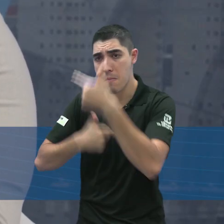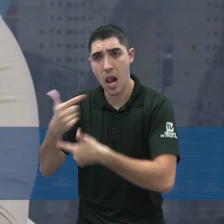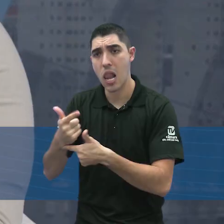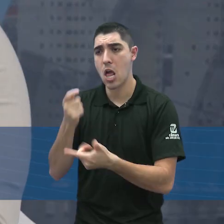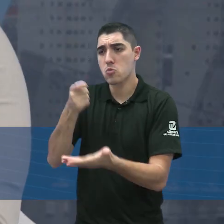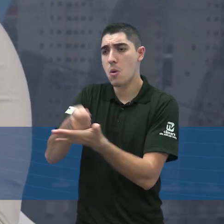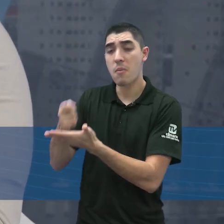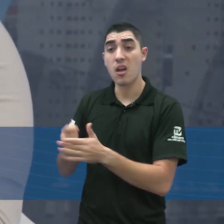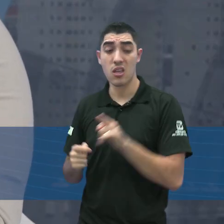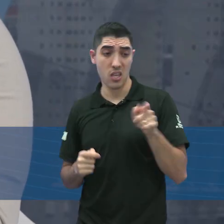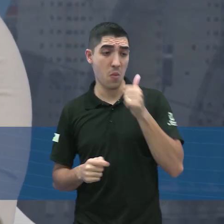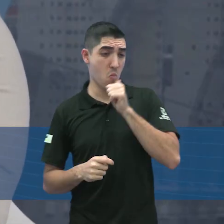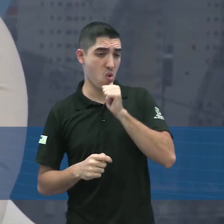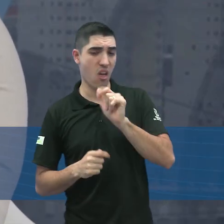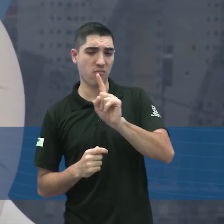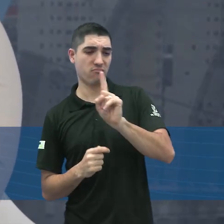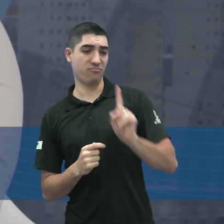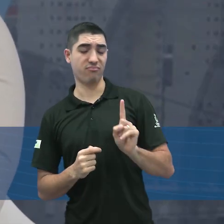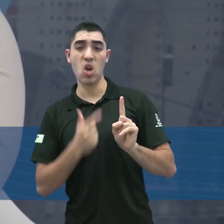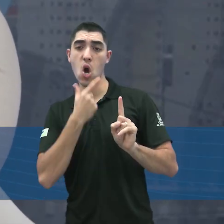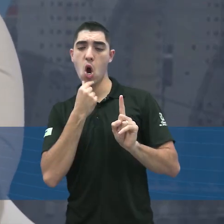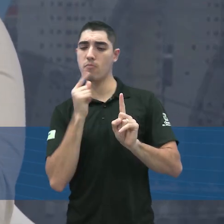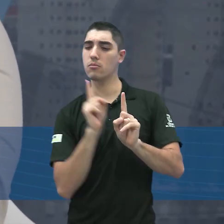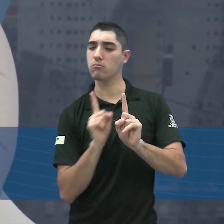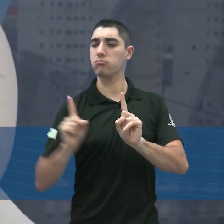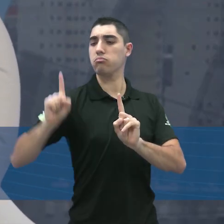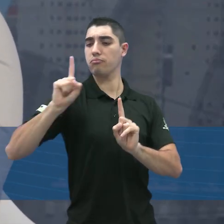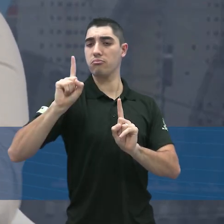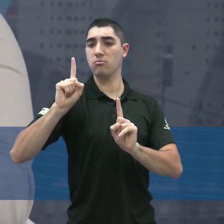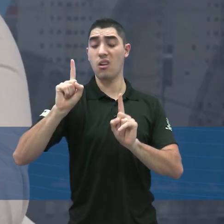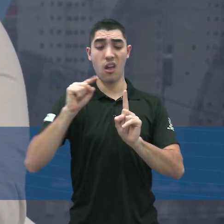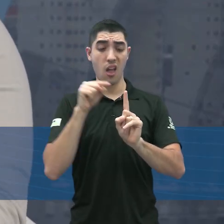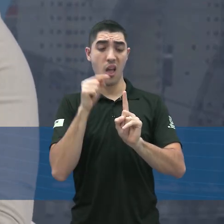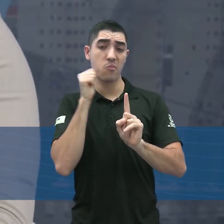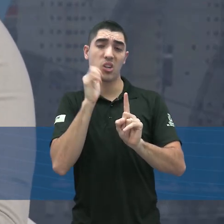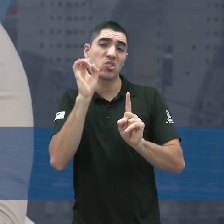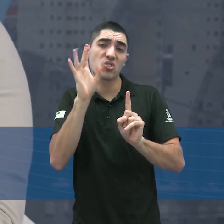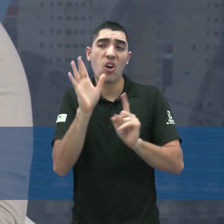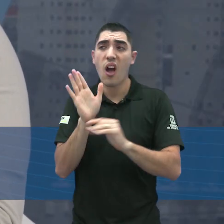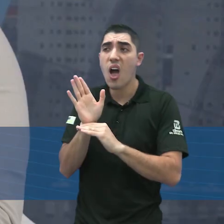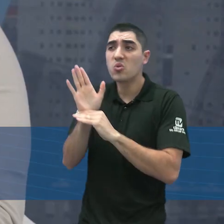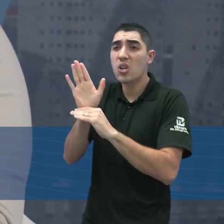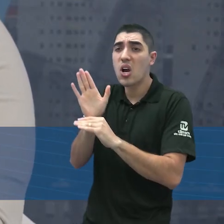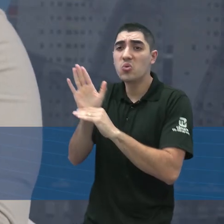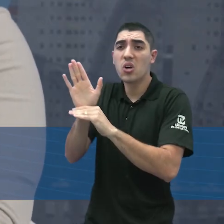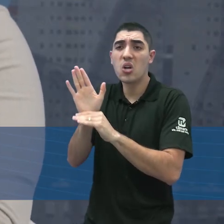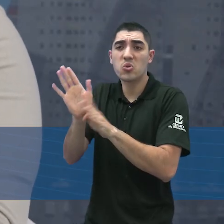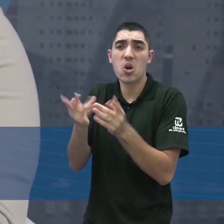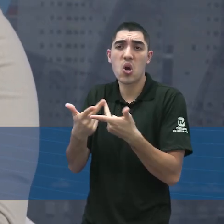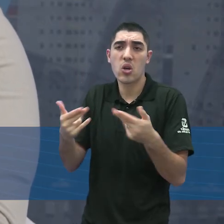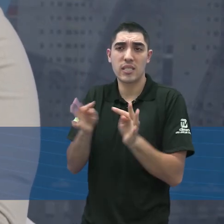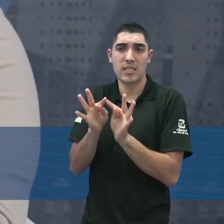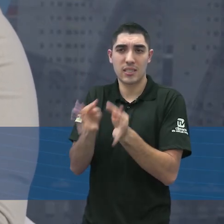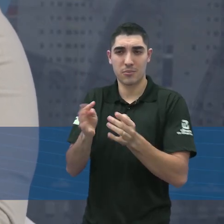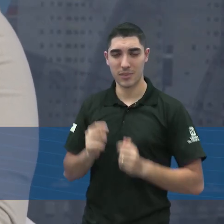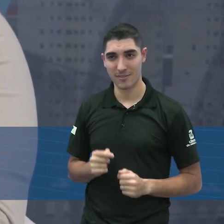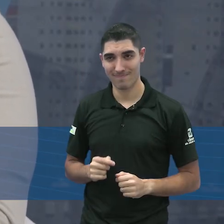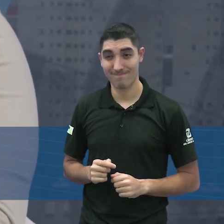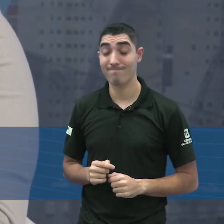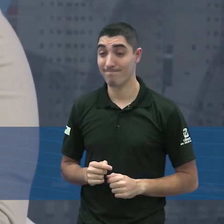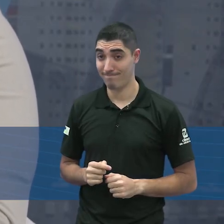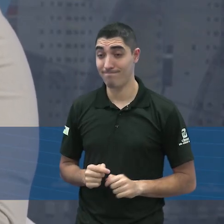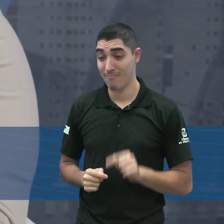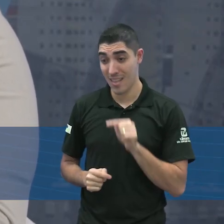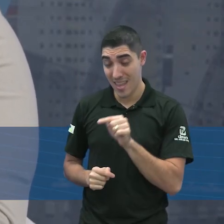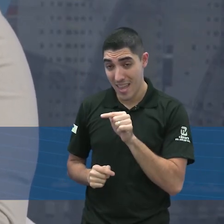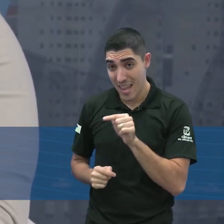alguém inferior a ele e que estaria ali dando os suportes mínimos para a sua sobrevivência. Esse